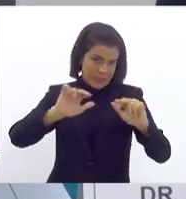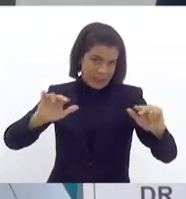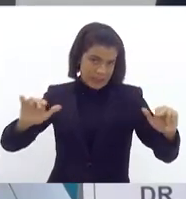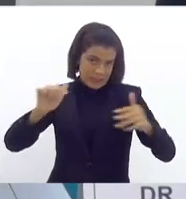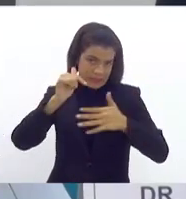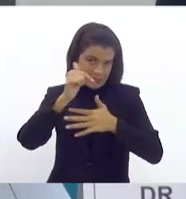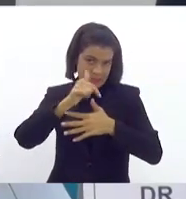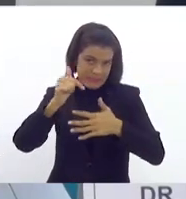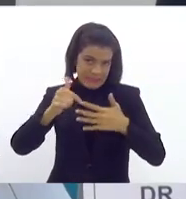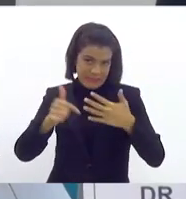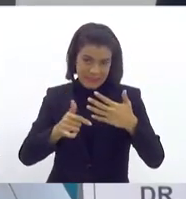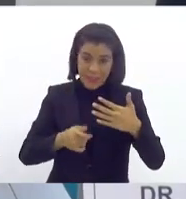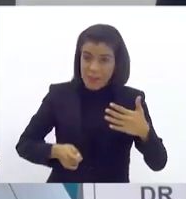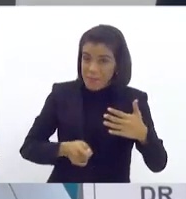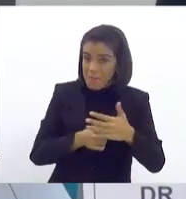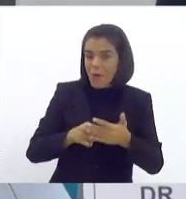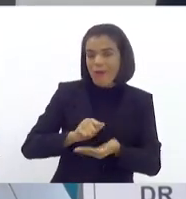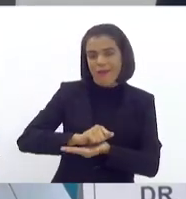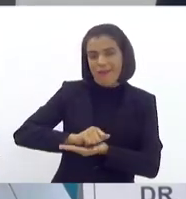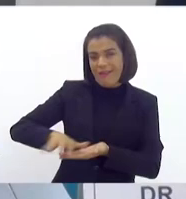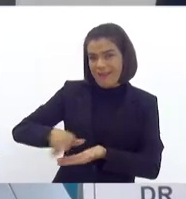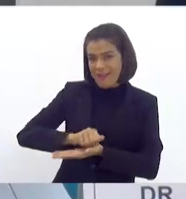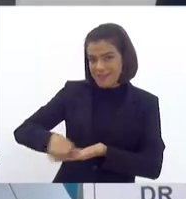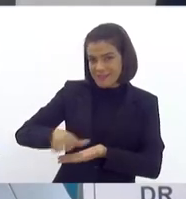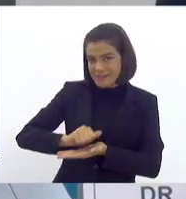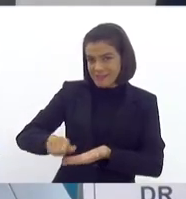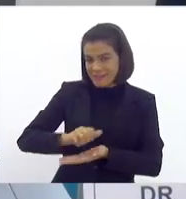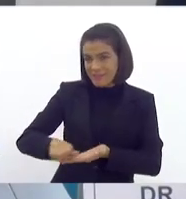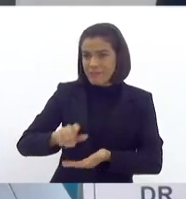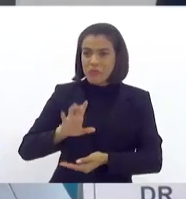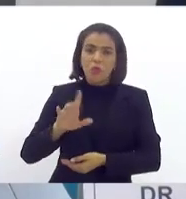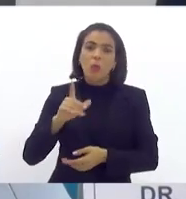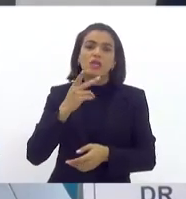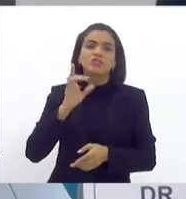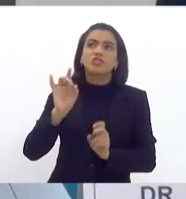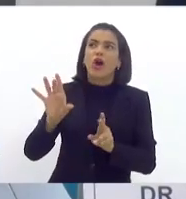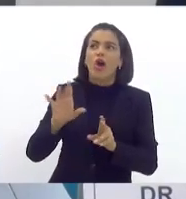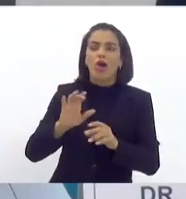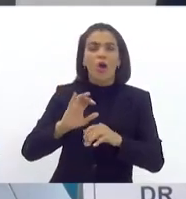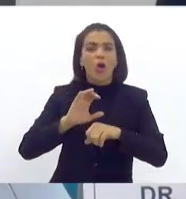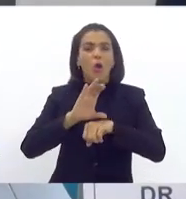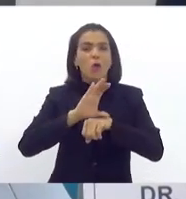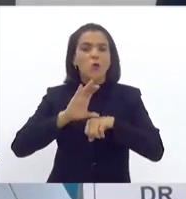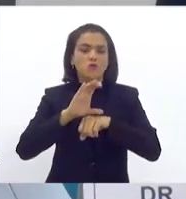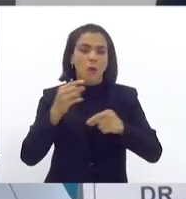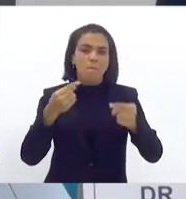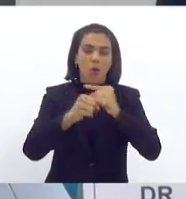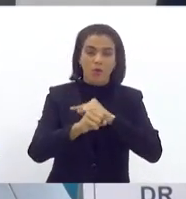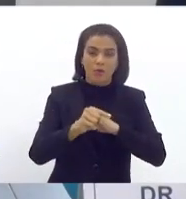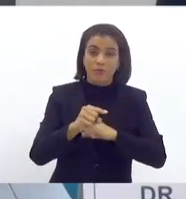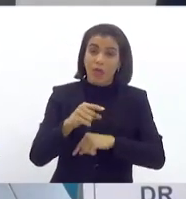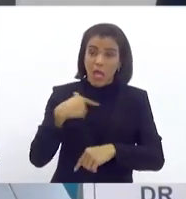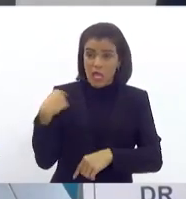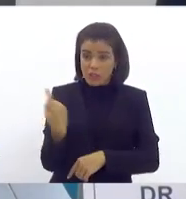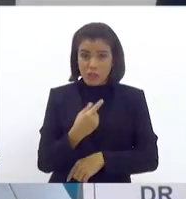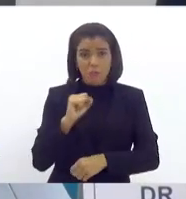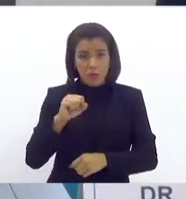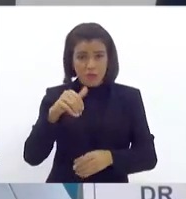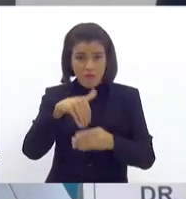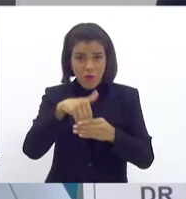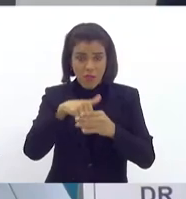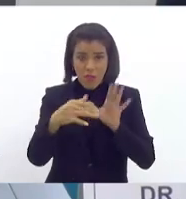que impõem gastos. Não seria o caso de uma inconstitucionalidade, ao meu ver, nesse sentido. Presidente. O meu encaminhamento é para que a gente vote ambos os